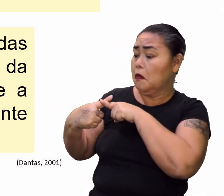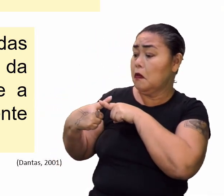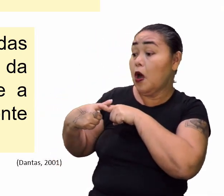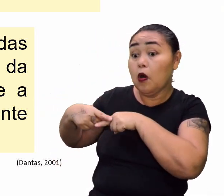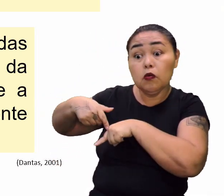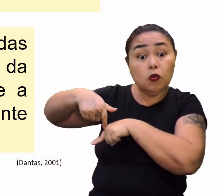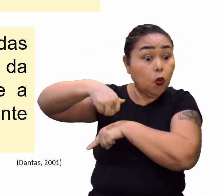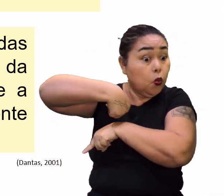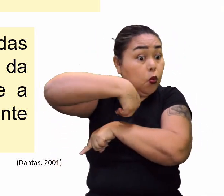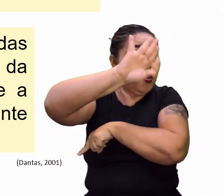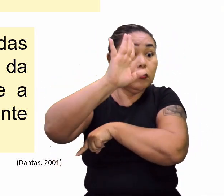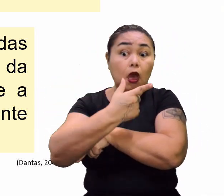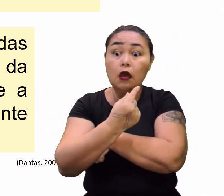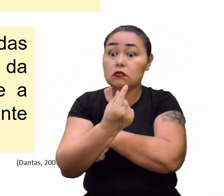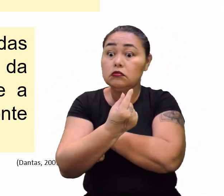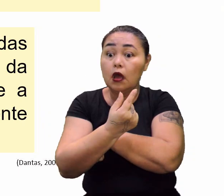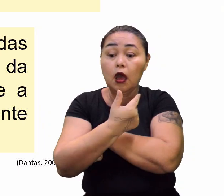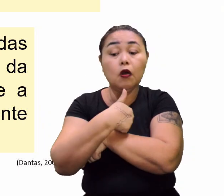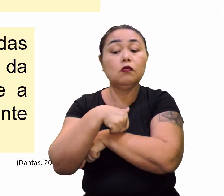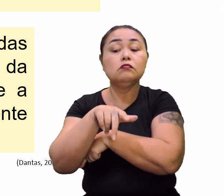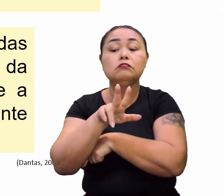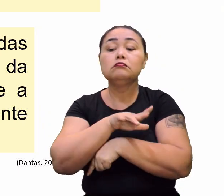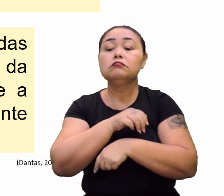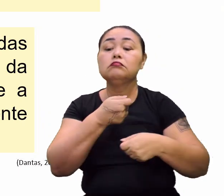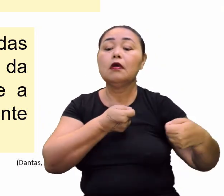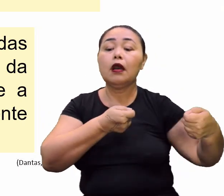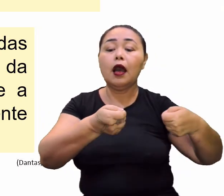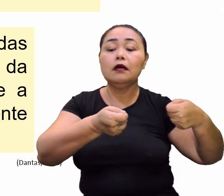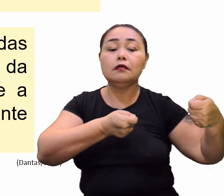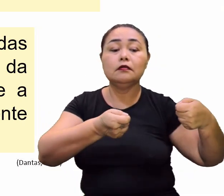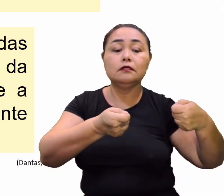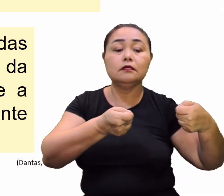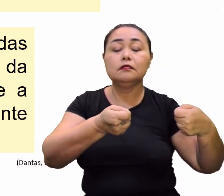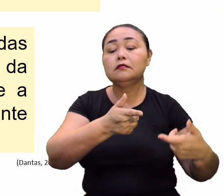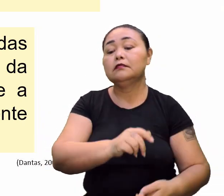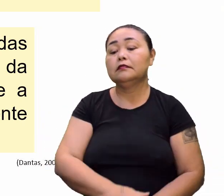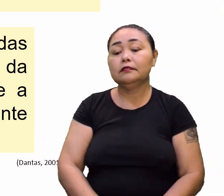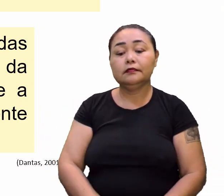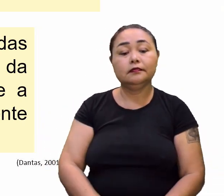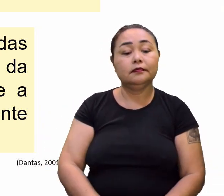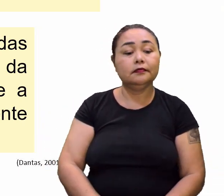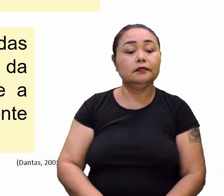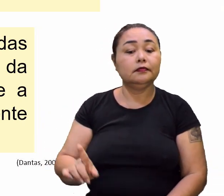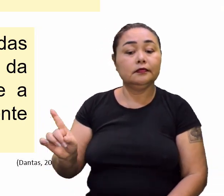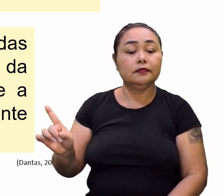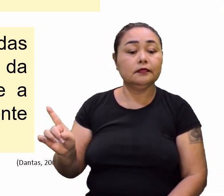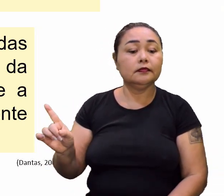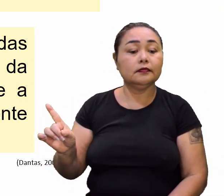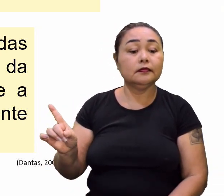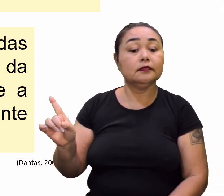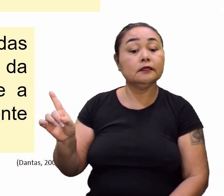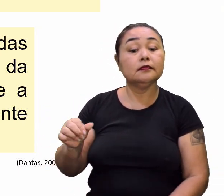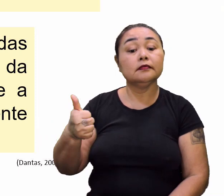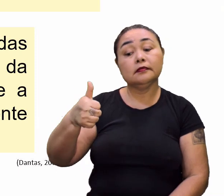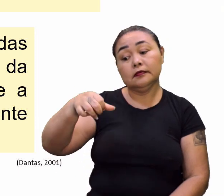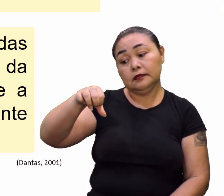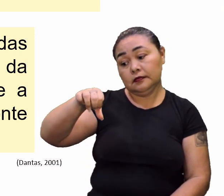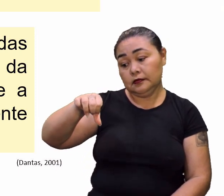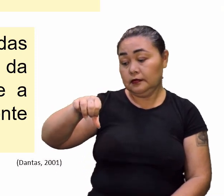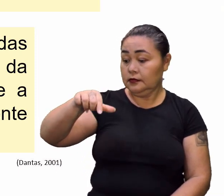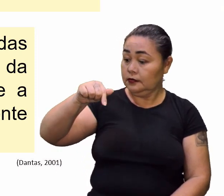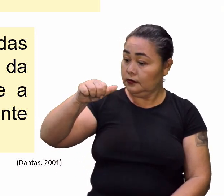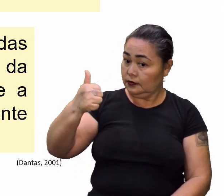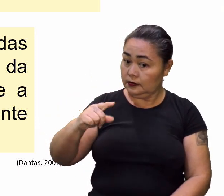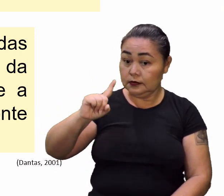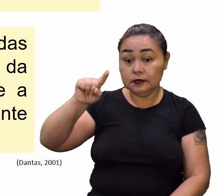dando dinheiro, o auge da época, era garimpo. O garimpo, né, professor Jorge? Isso aí. E aí, ó, em 1971, mais